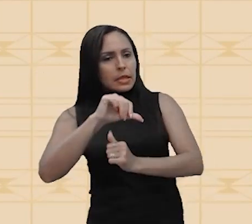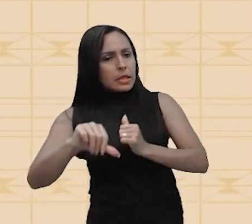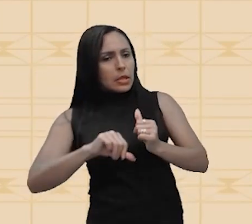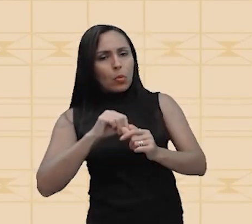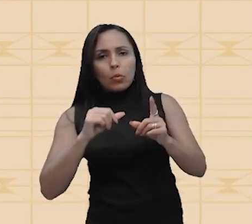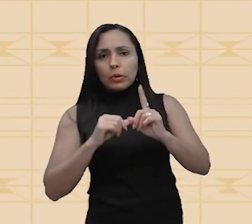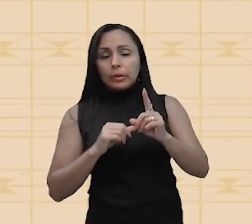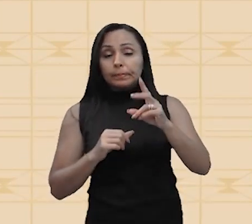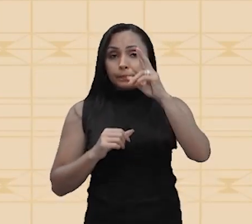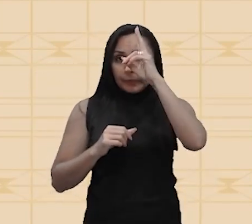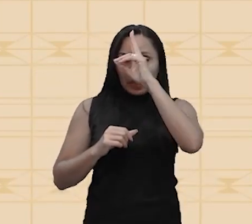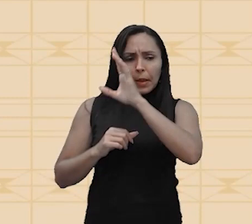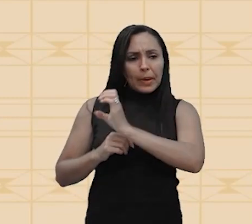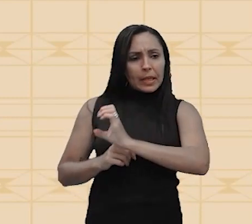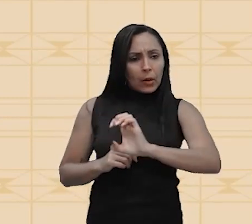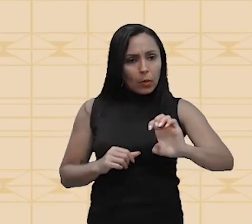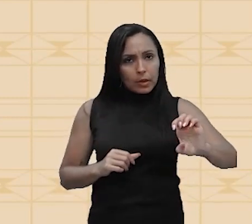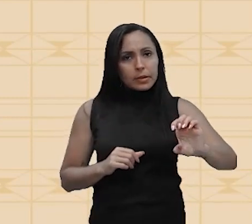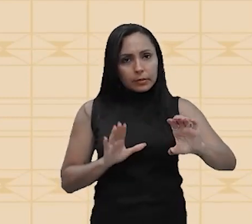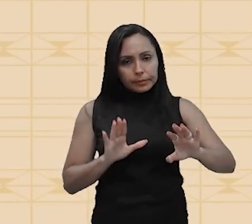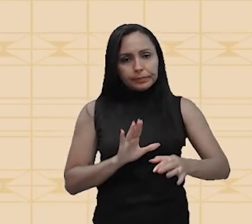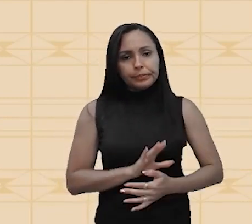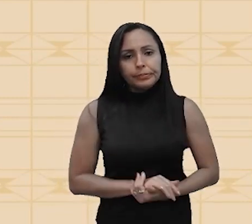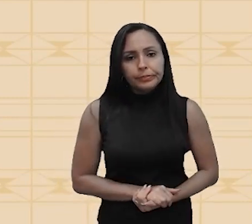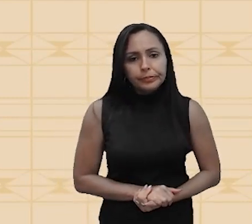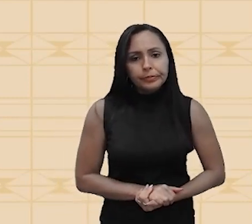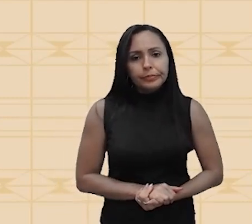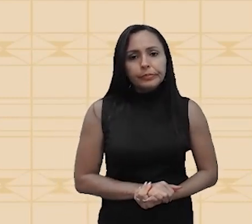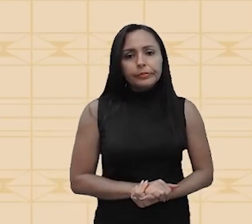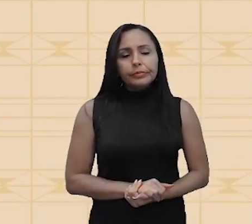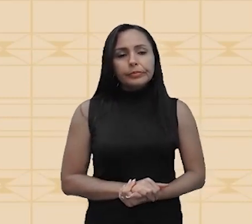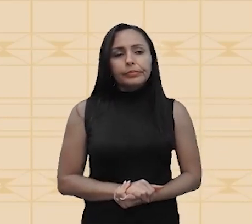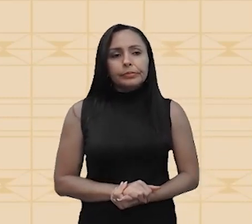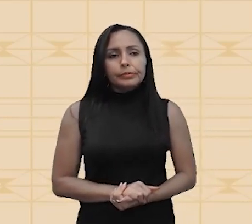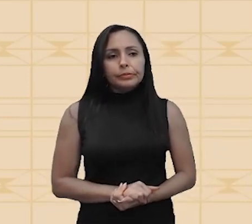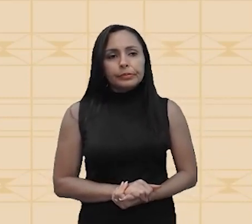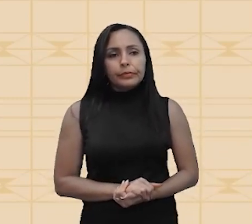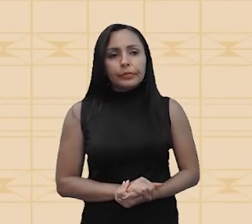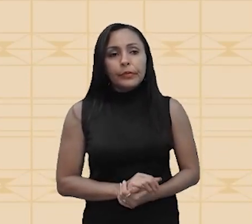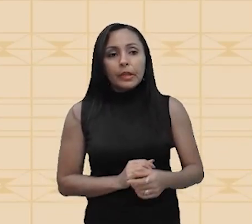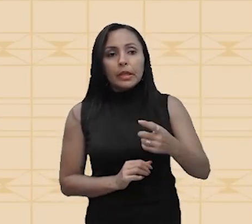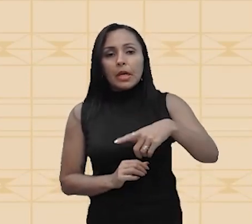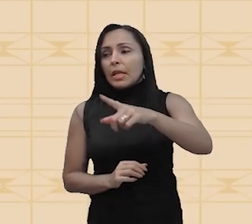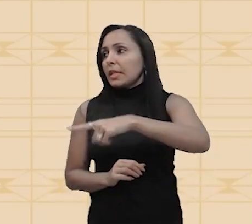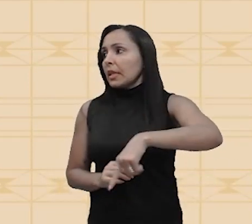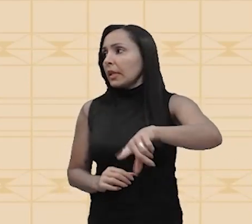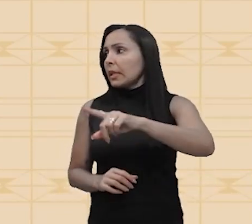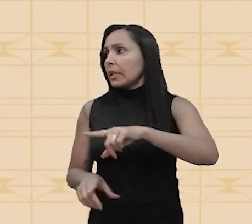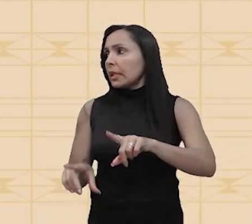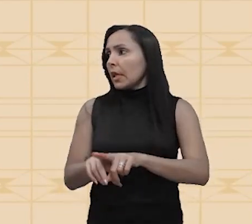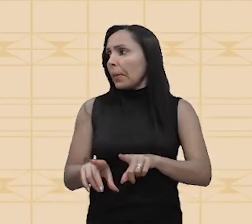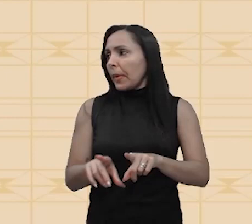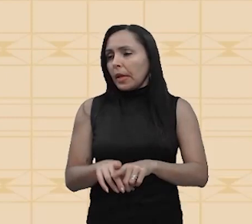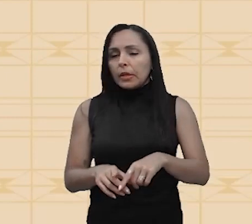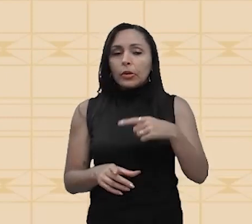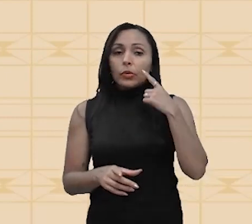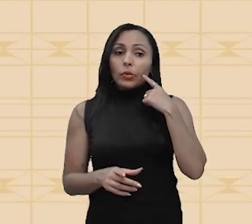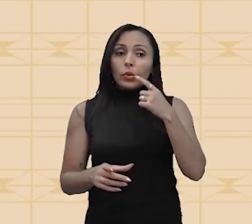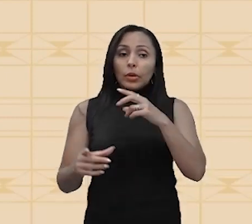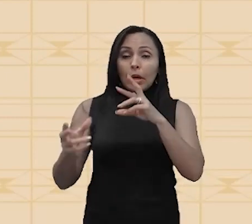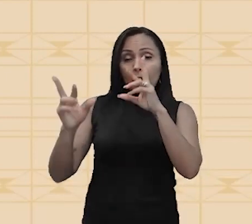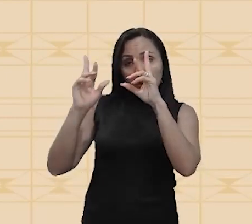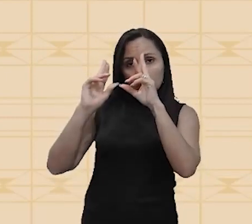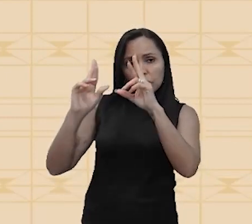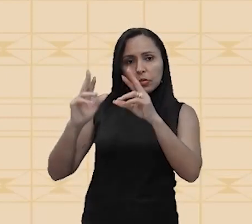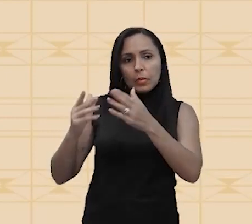da equação da velhinha, né? A velha foi lambida, lelê. Nessa equação da velhinha, com todo respeito, tá, senhorinhas? É só